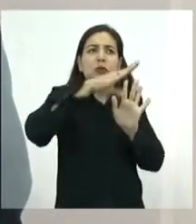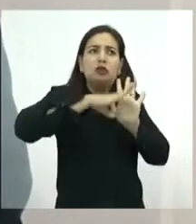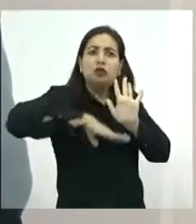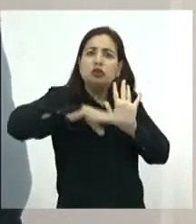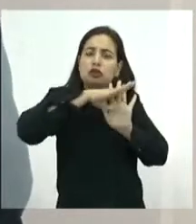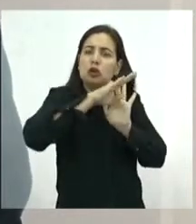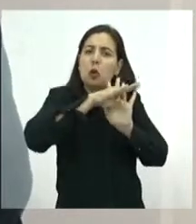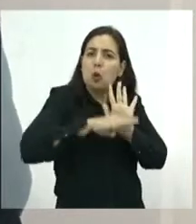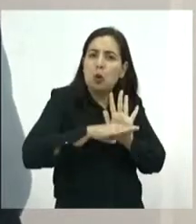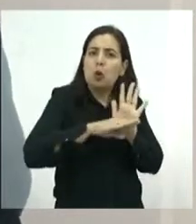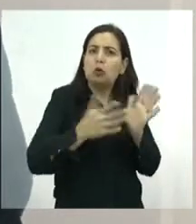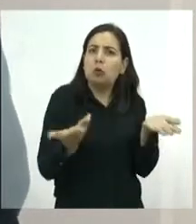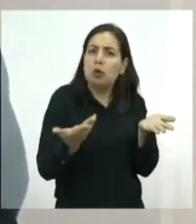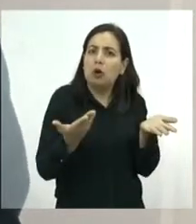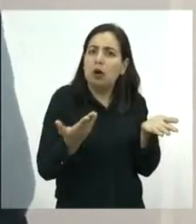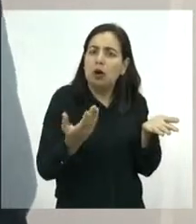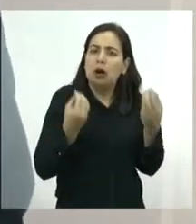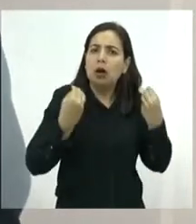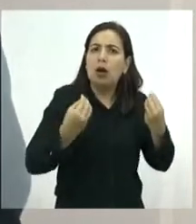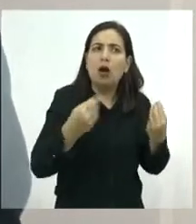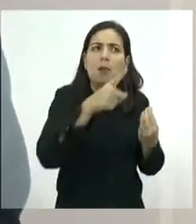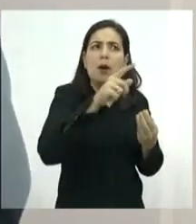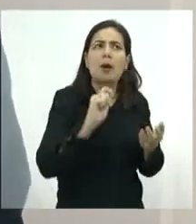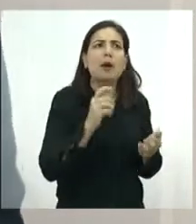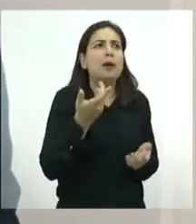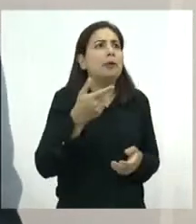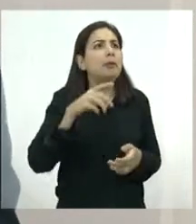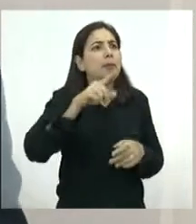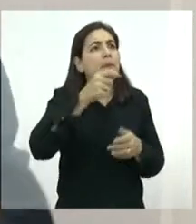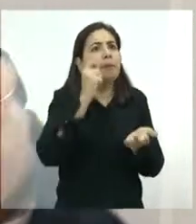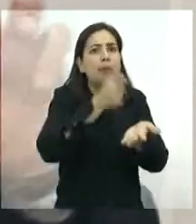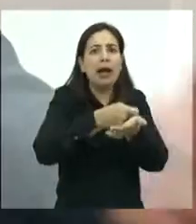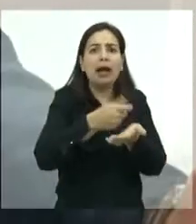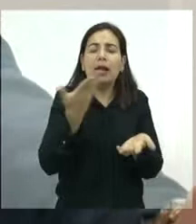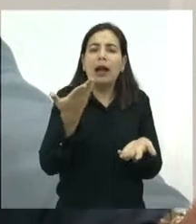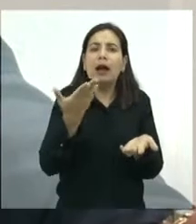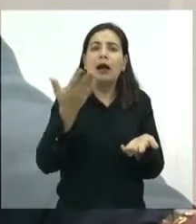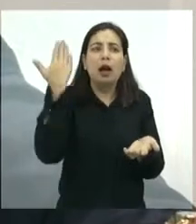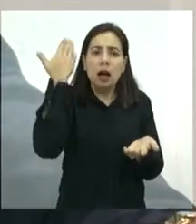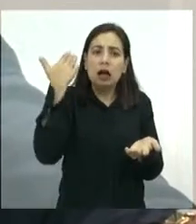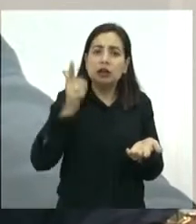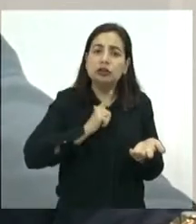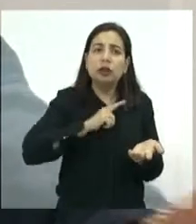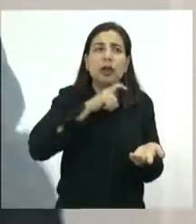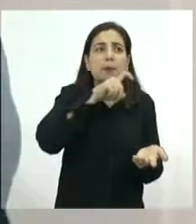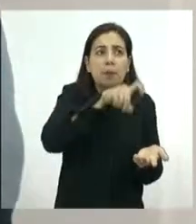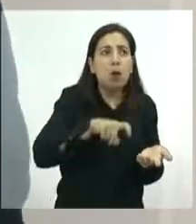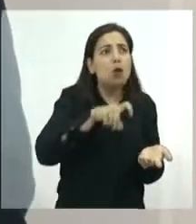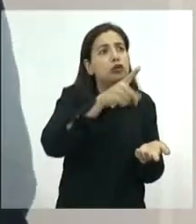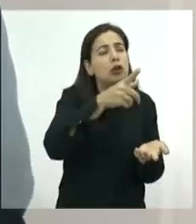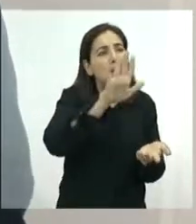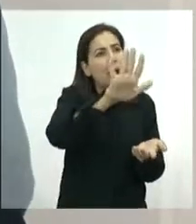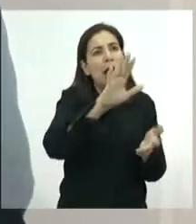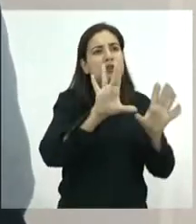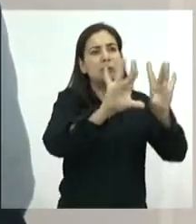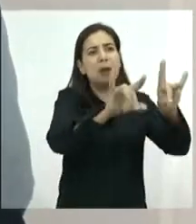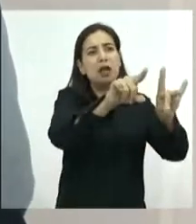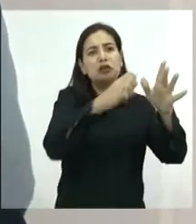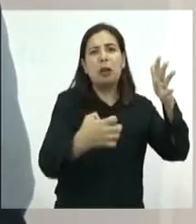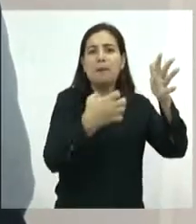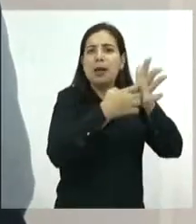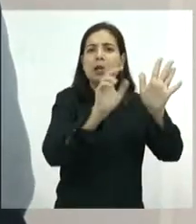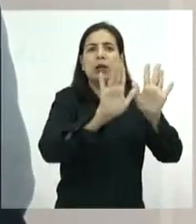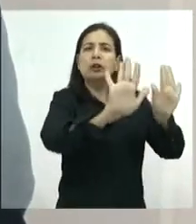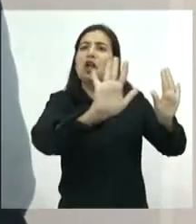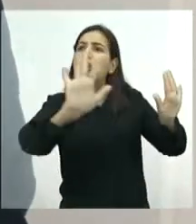deixam de pagar mais de 300 bilhões para a Previdência. Ou seja, eu tiro o dinheiro dos mais pobres, mas eu não quero mexer nos